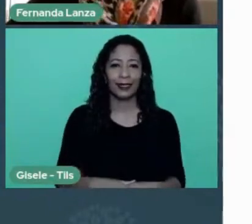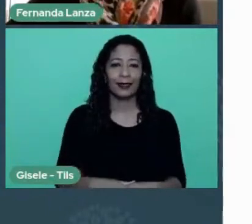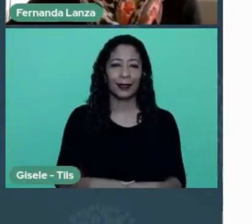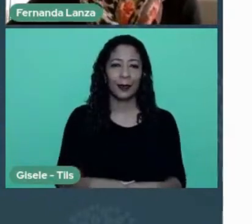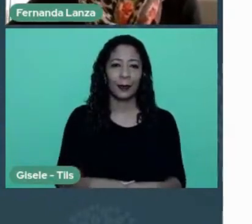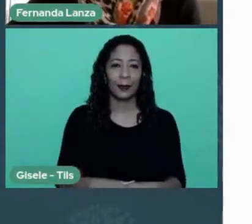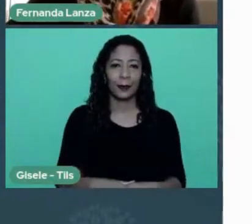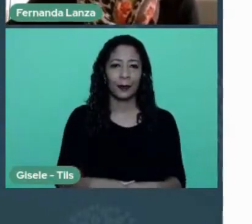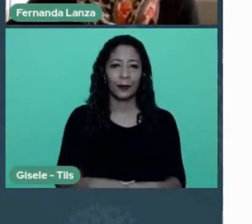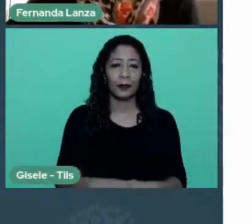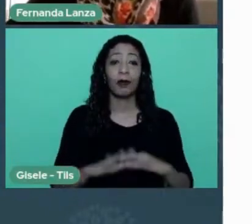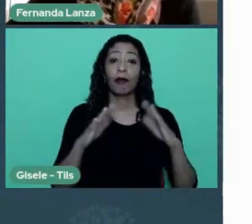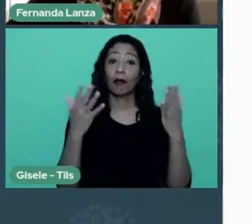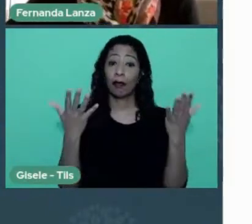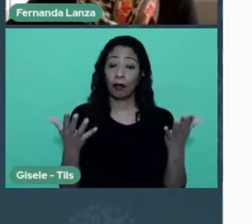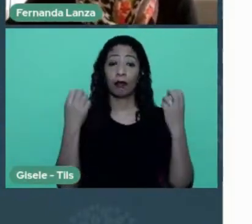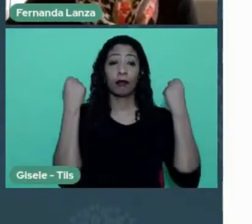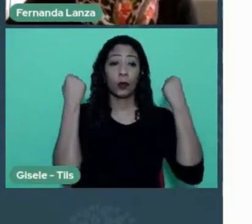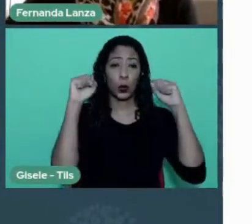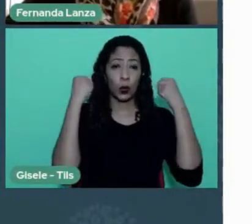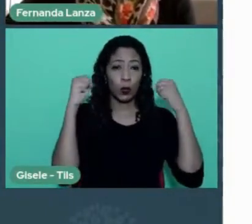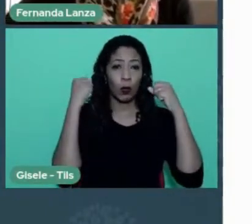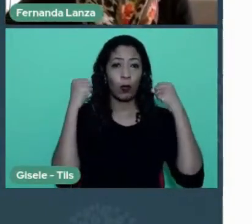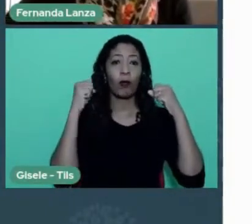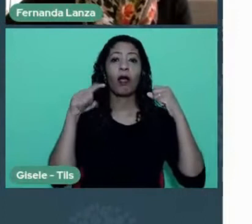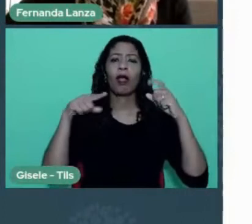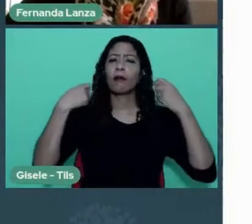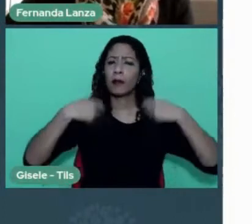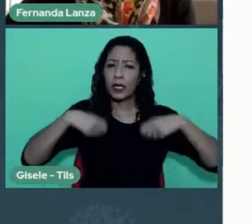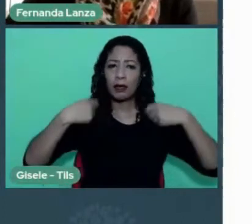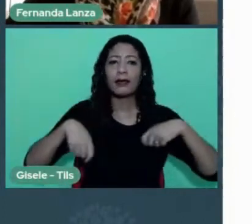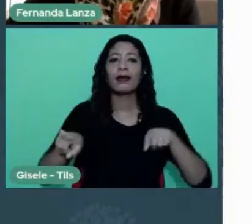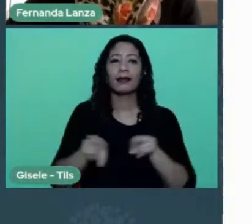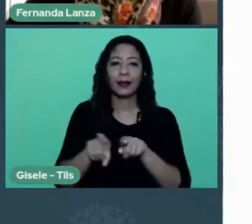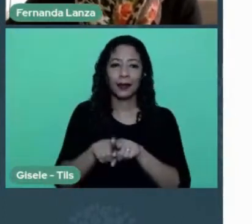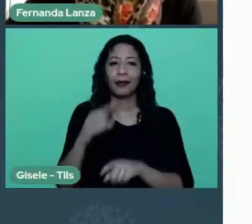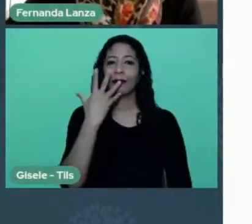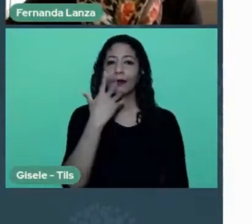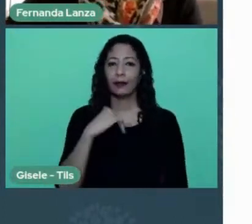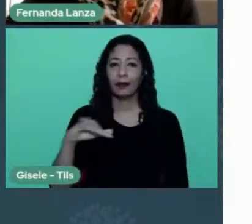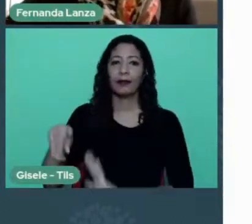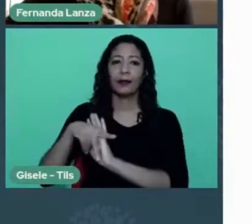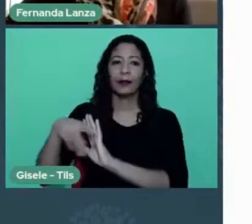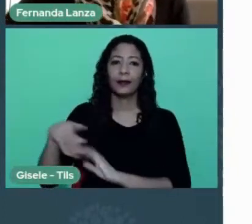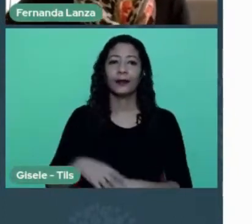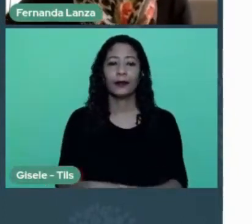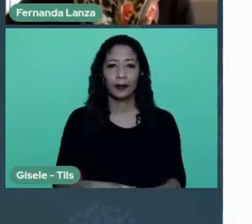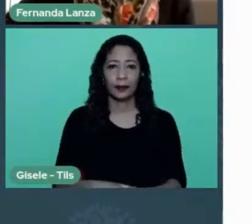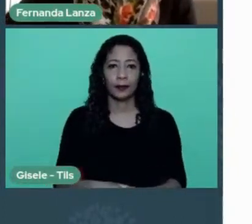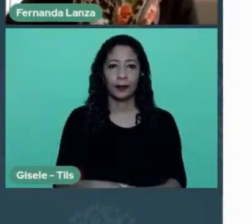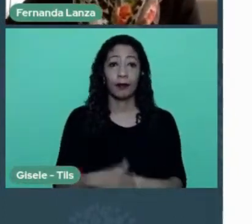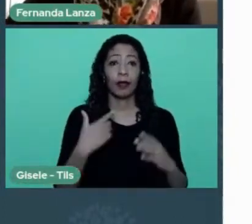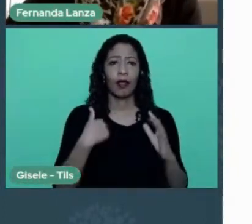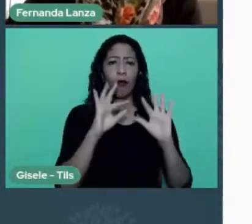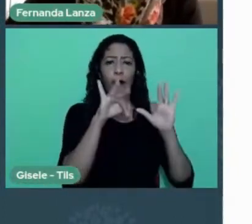alguma, o exercício deve ser feito na população infantil. Finalizando, então, eu retomo a pergunta